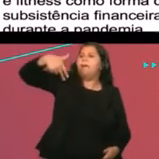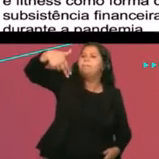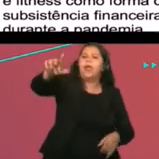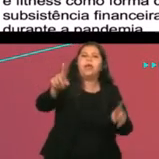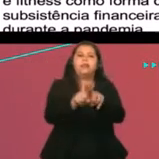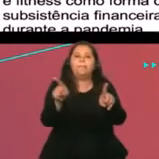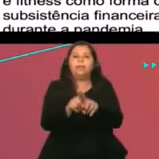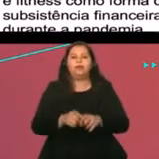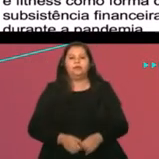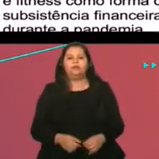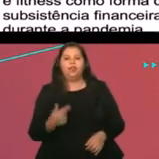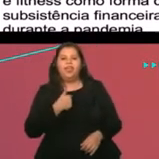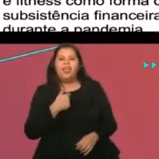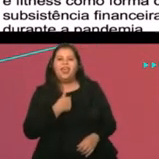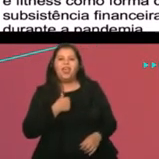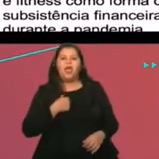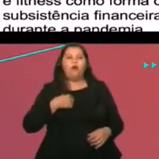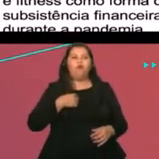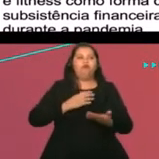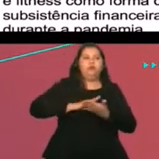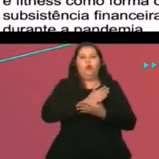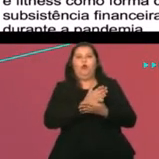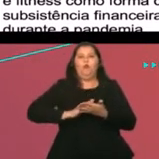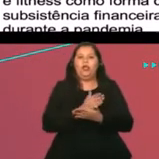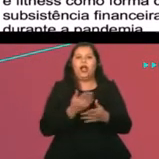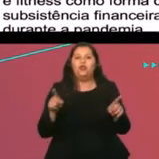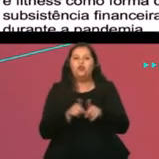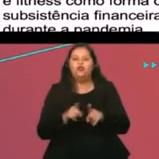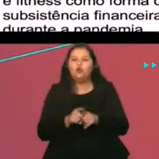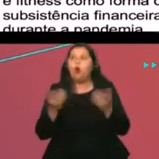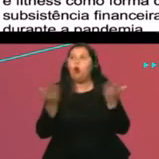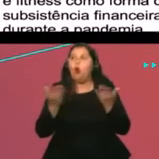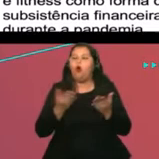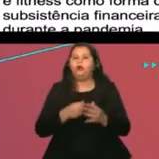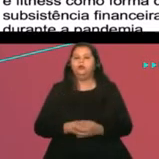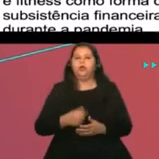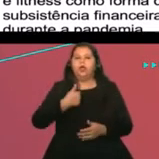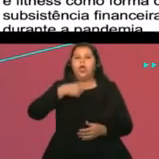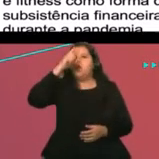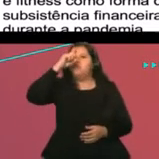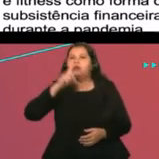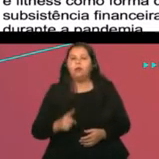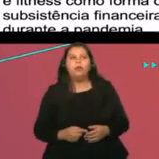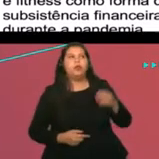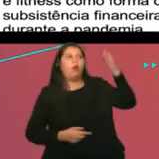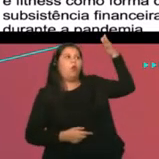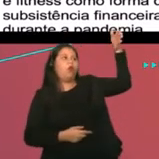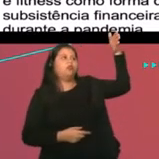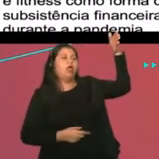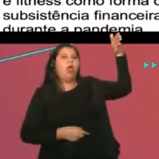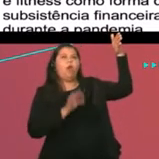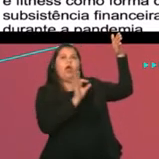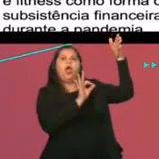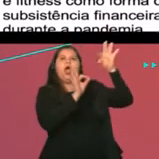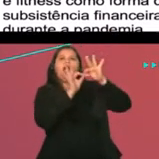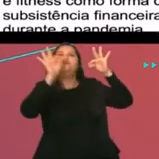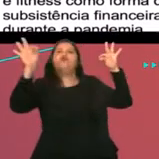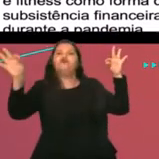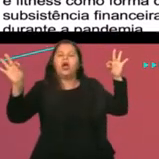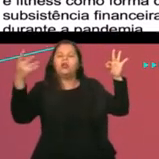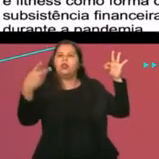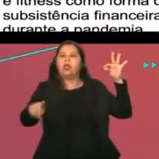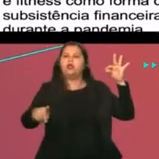eu fiquei extremamente incomodado hoje né eu não sabia qual era a distância do hotel que eu tô aqui ou até o argentino aqui perto